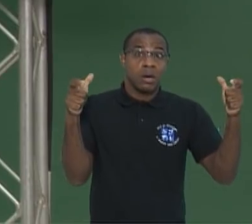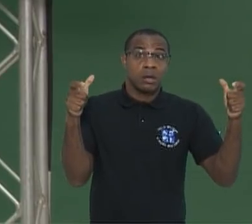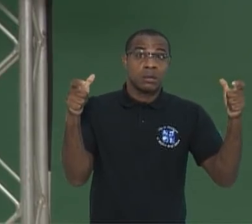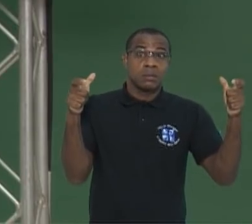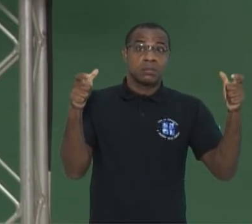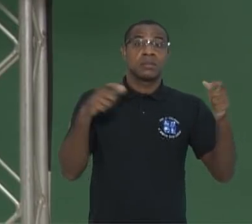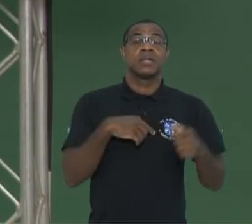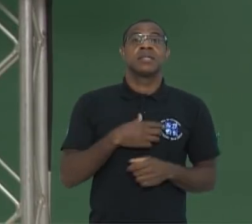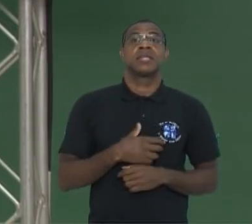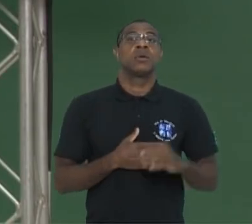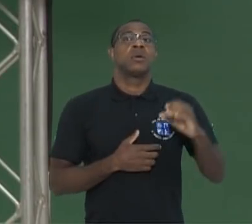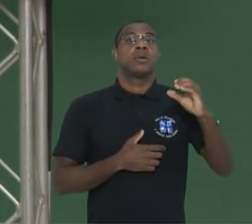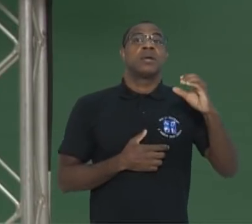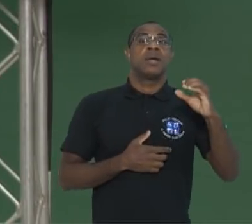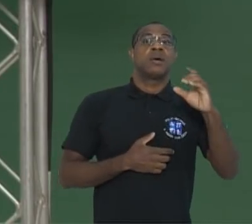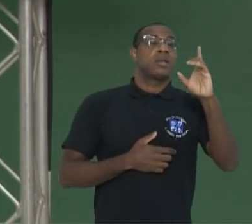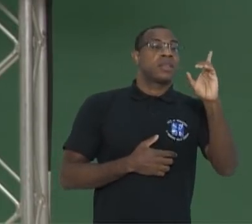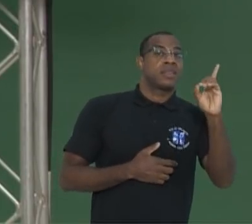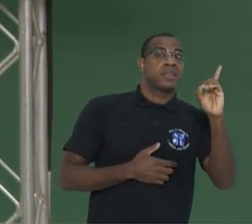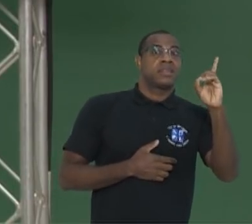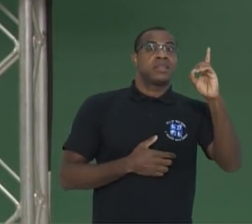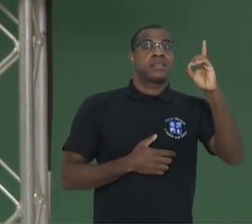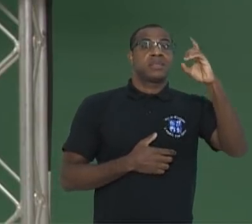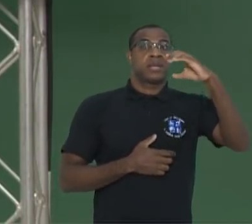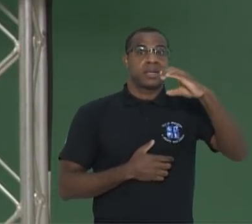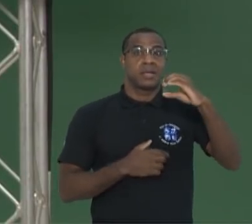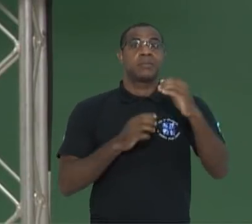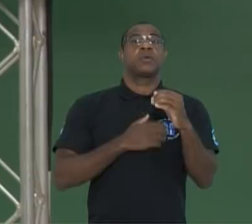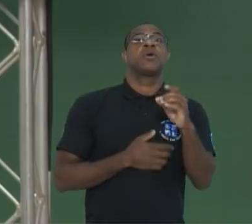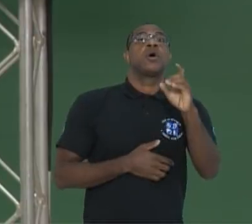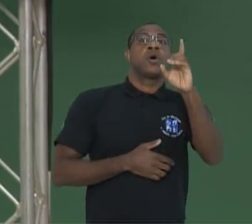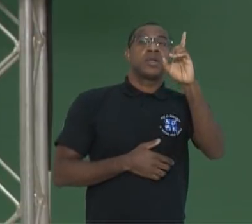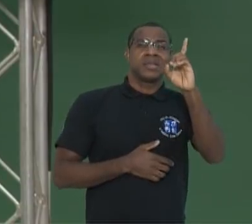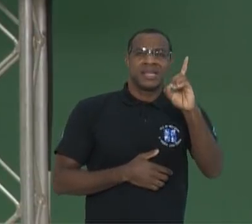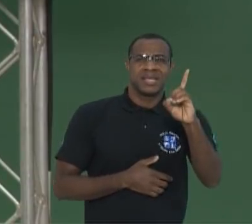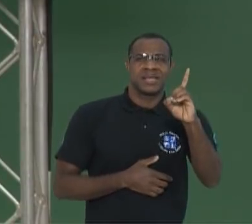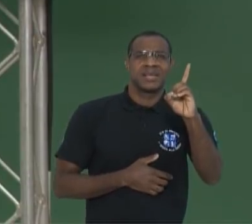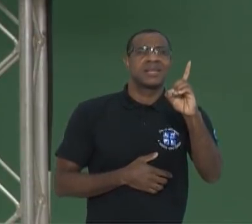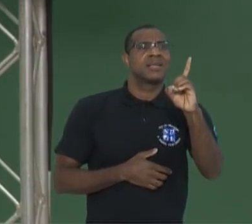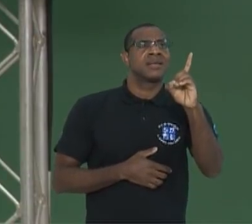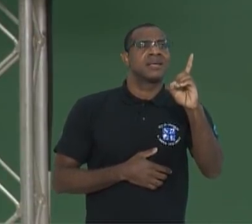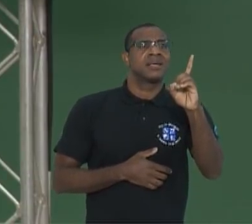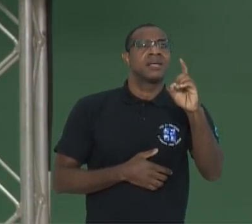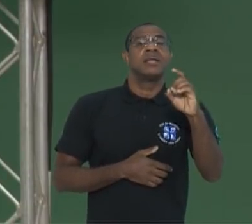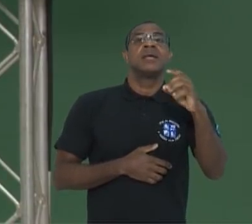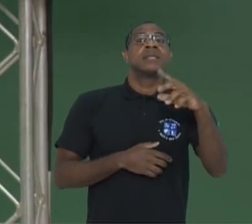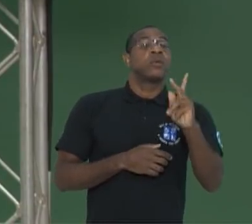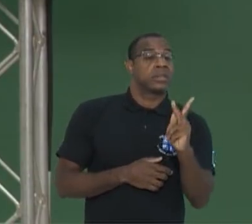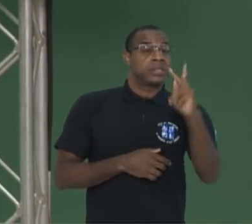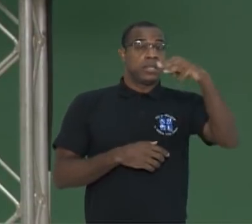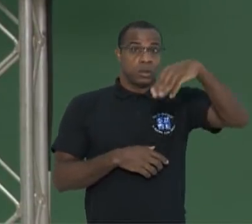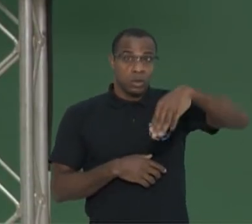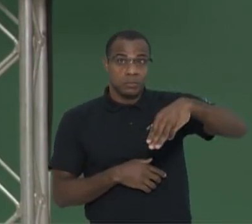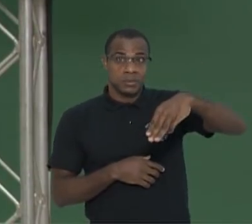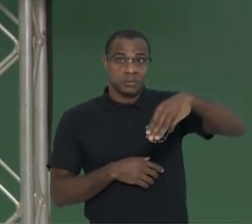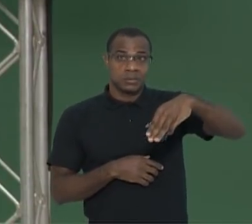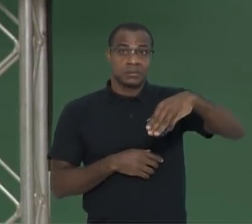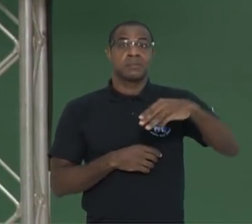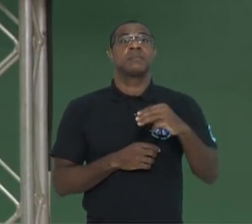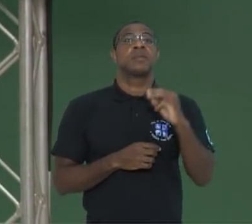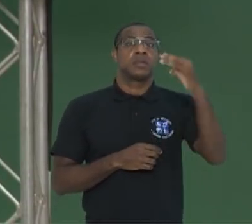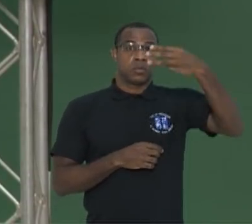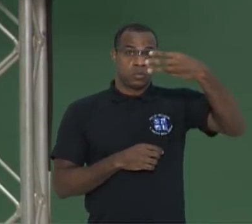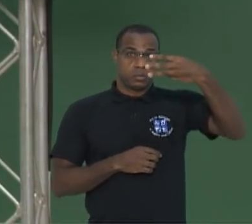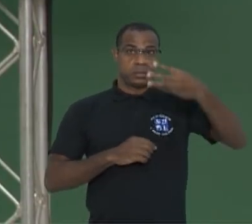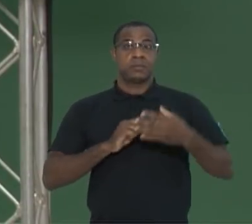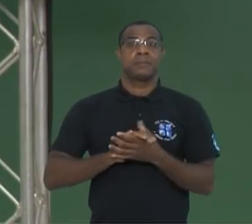O decâmetro cúbico, o hectômetro cúbico e o quilômetro cúbico.